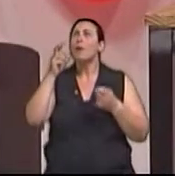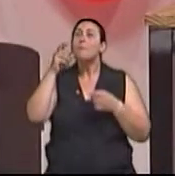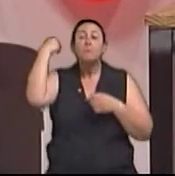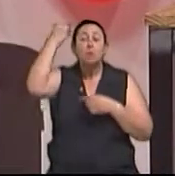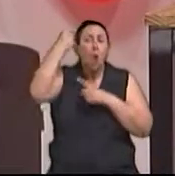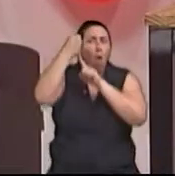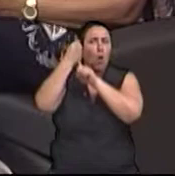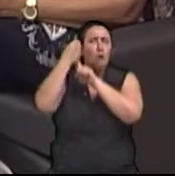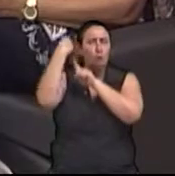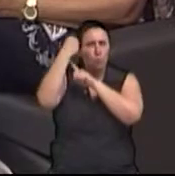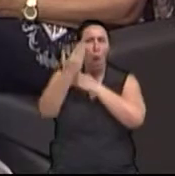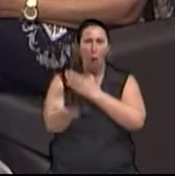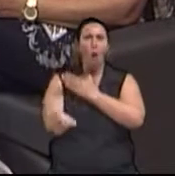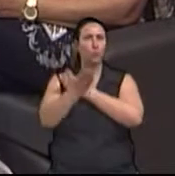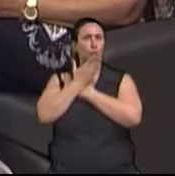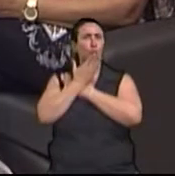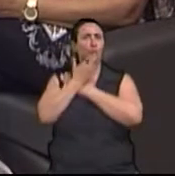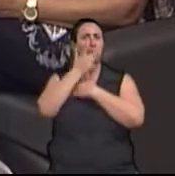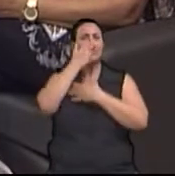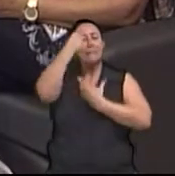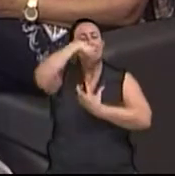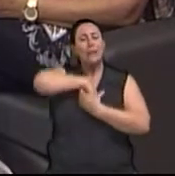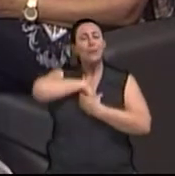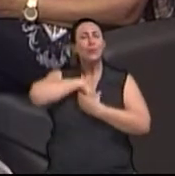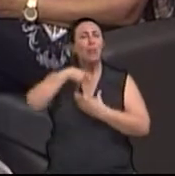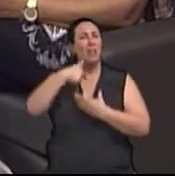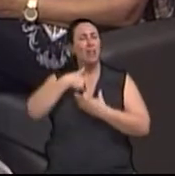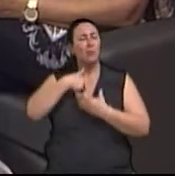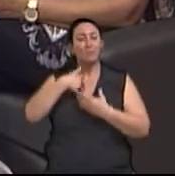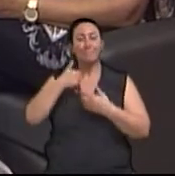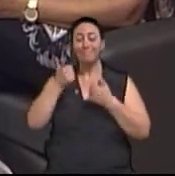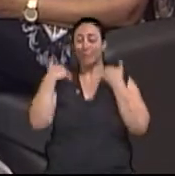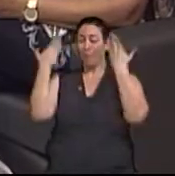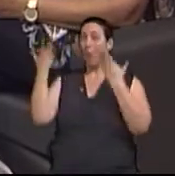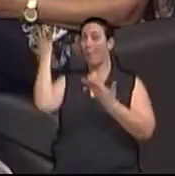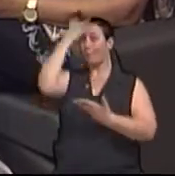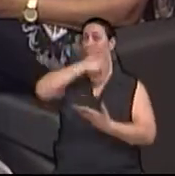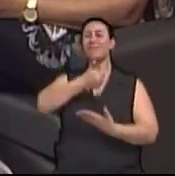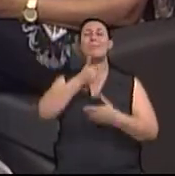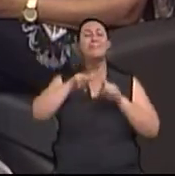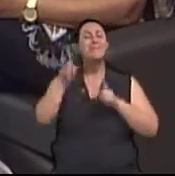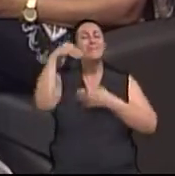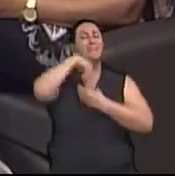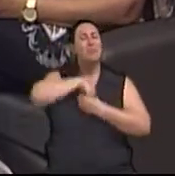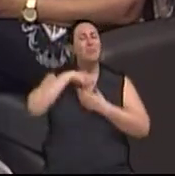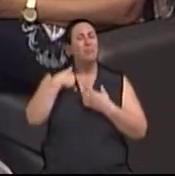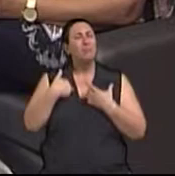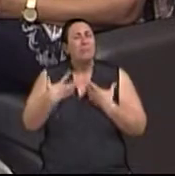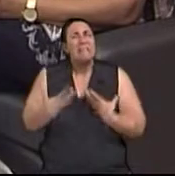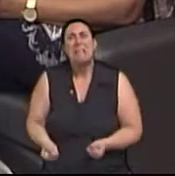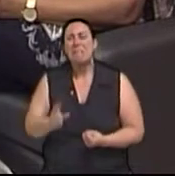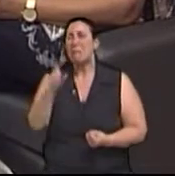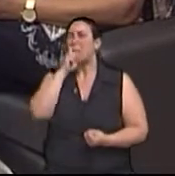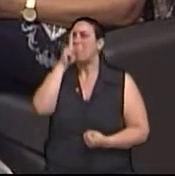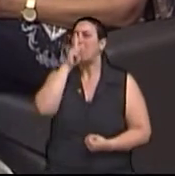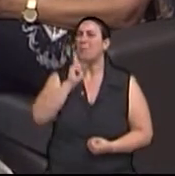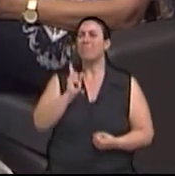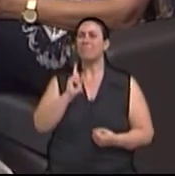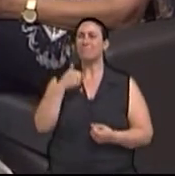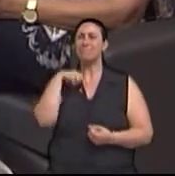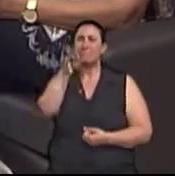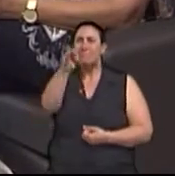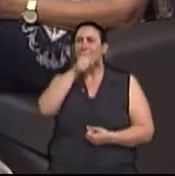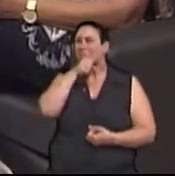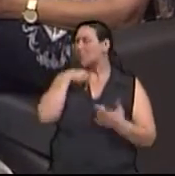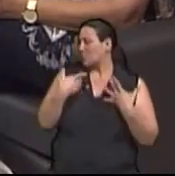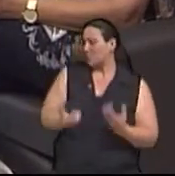interno se eu estou com dificuldade de aceitar vida de aceitar meus pais idosos Se eu for para o tratamento psicológico Isso não é